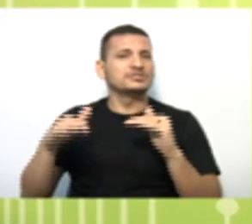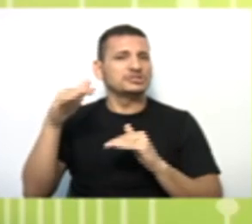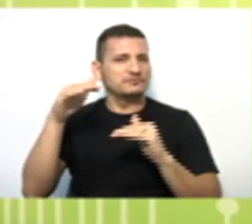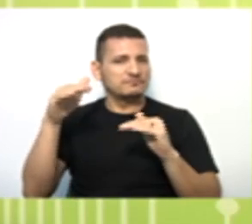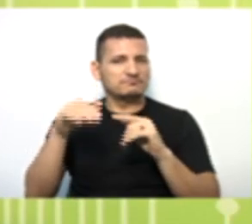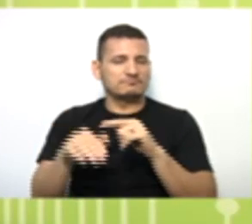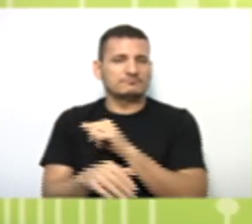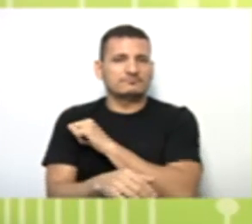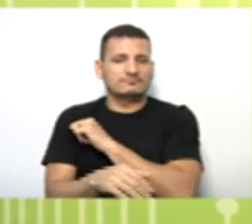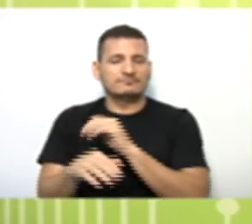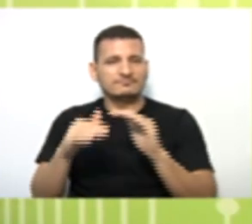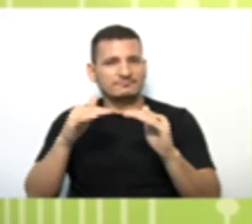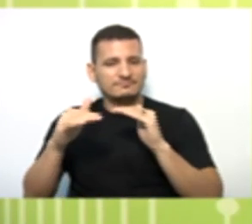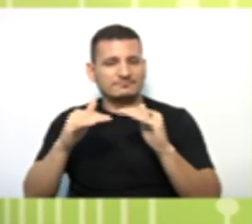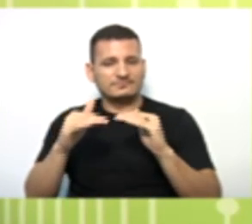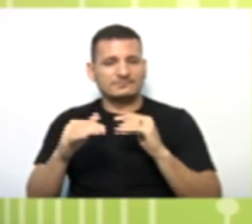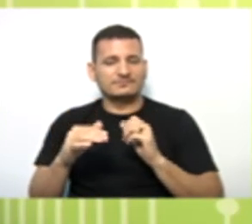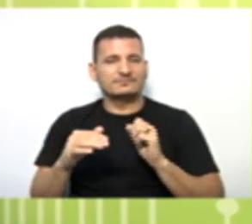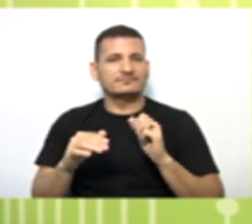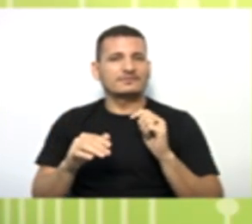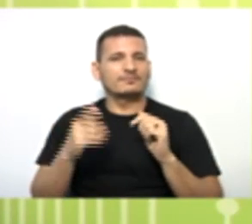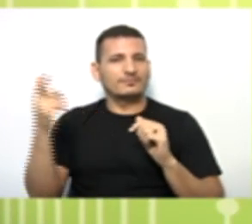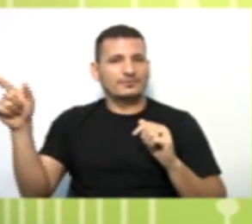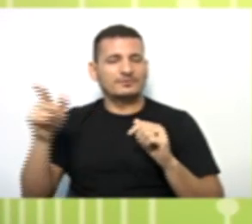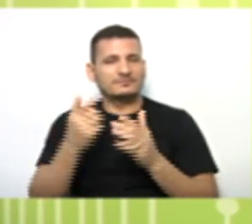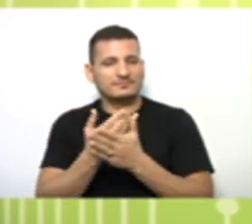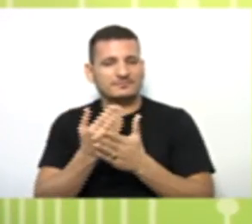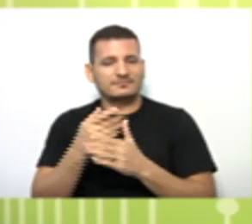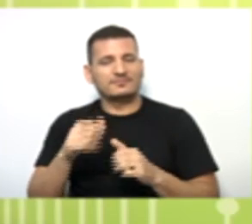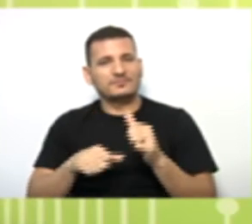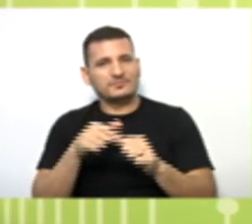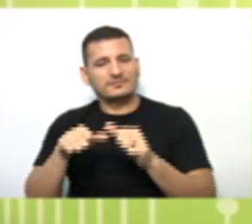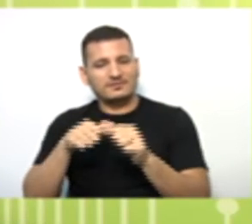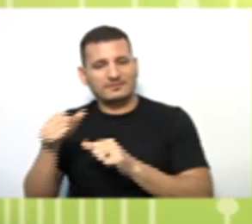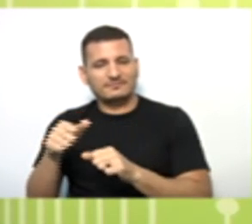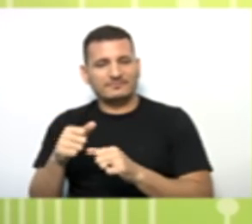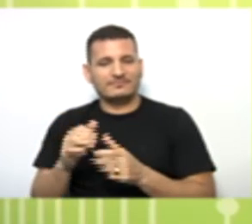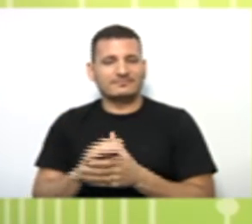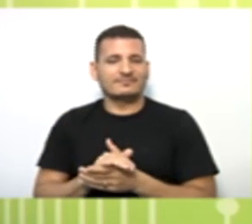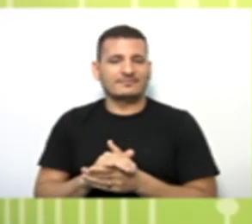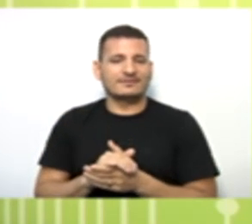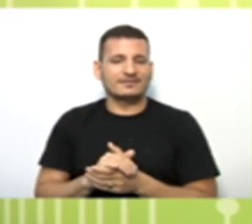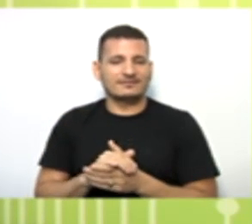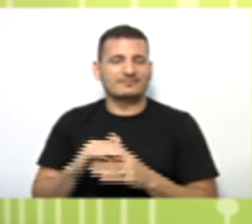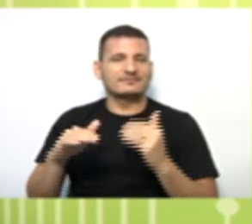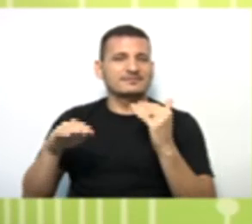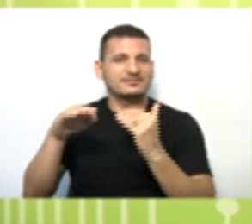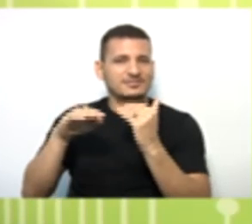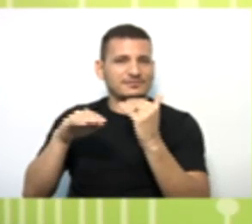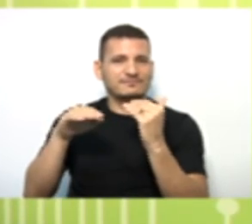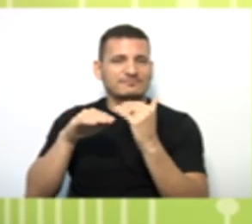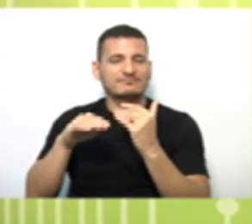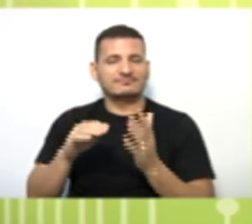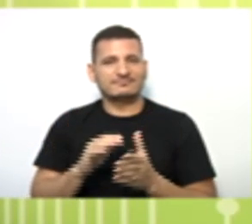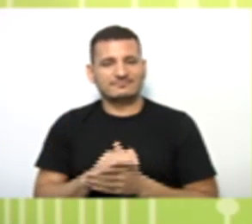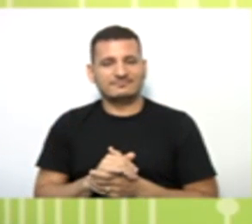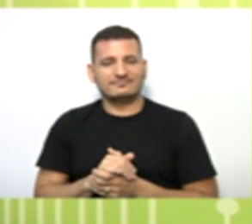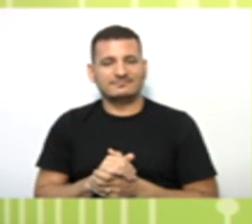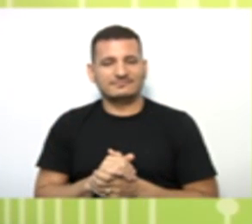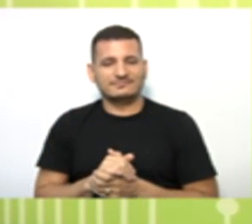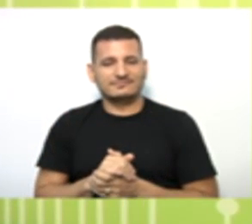uma modificada nessas aulas aí justamente para poder colocar num nível um pouco mais hard para essa galera. O que você acha, professor?